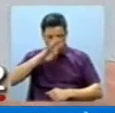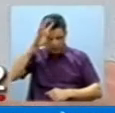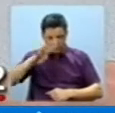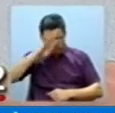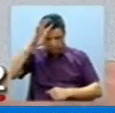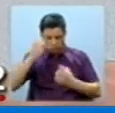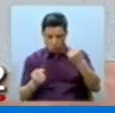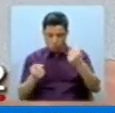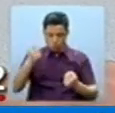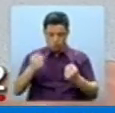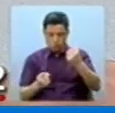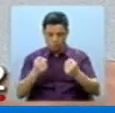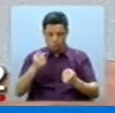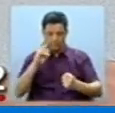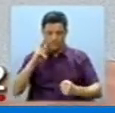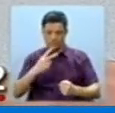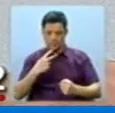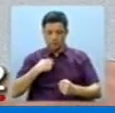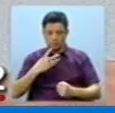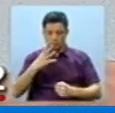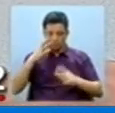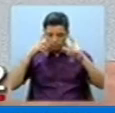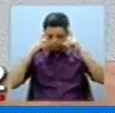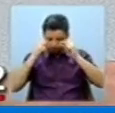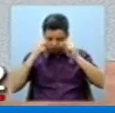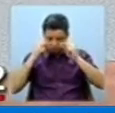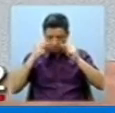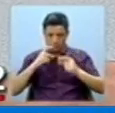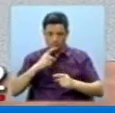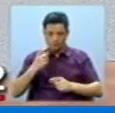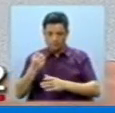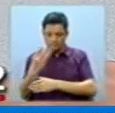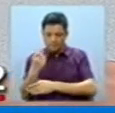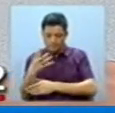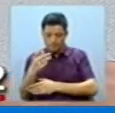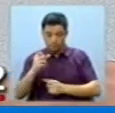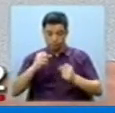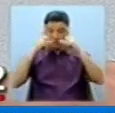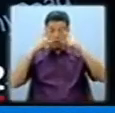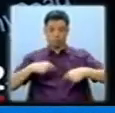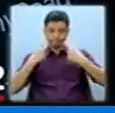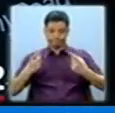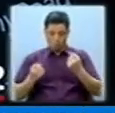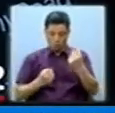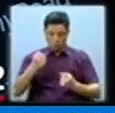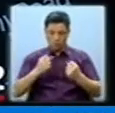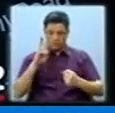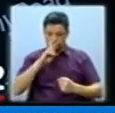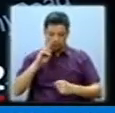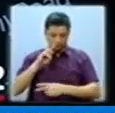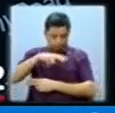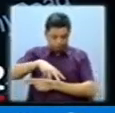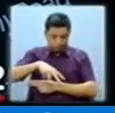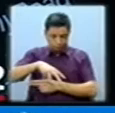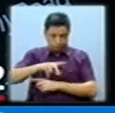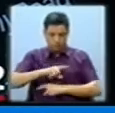condutor. Se eu fecho os olhos, o nosso dispositivo vai apitar para acordar o condutor, ou se eu olho para baixo ou não estou a olhar